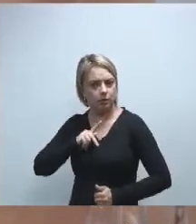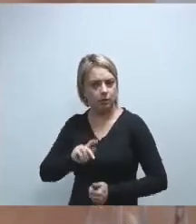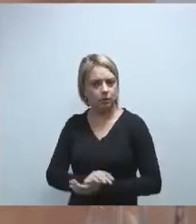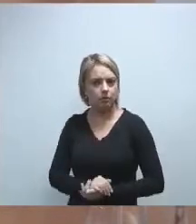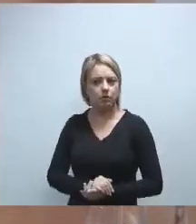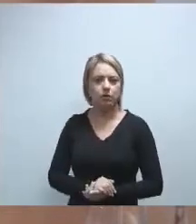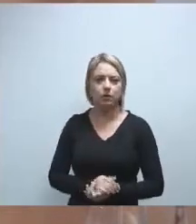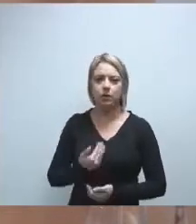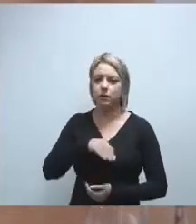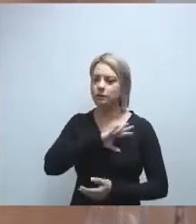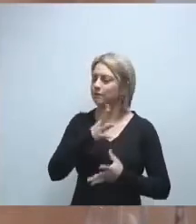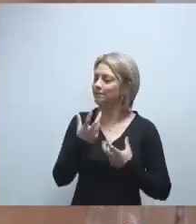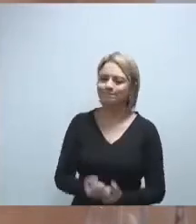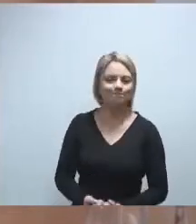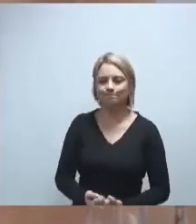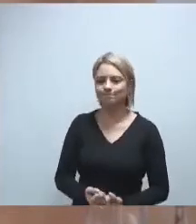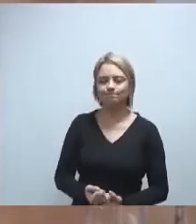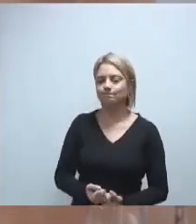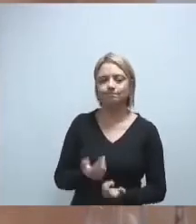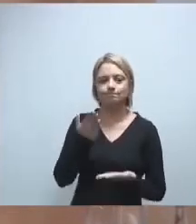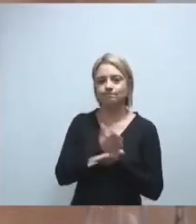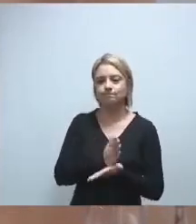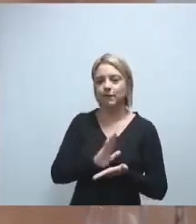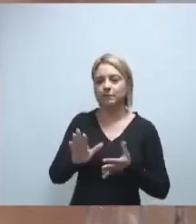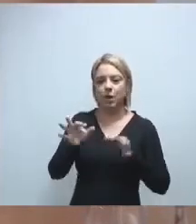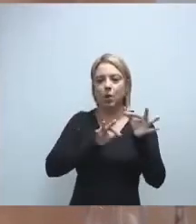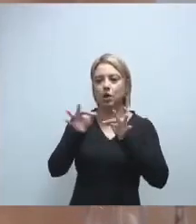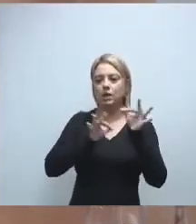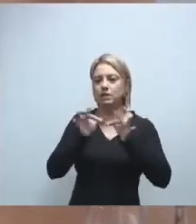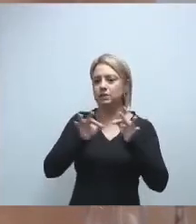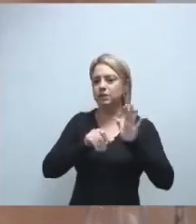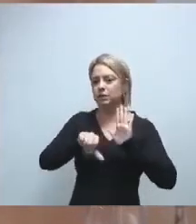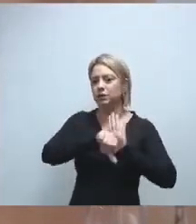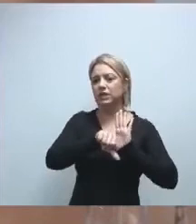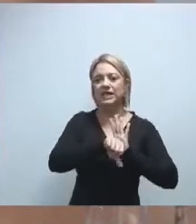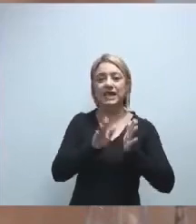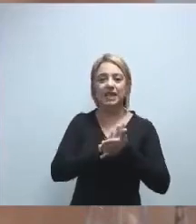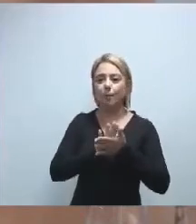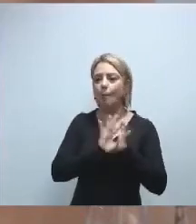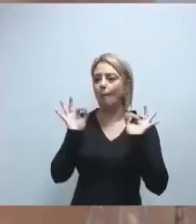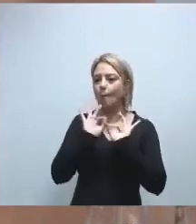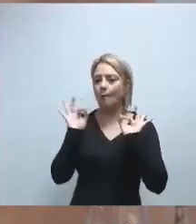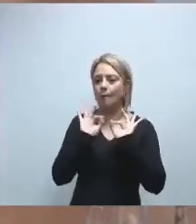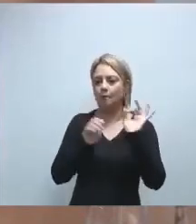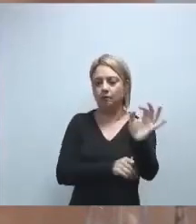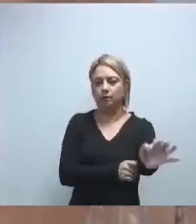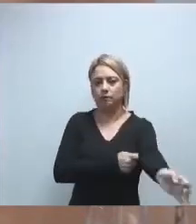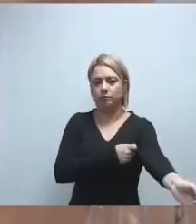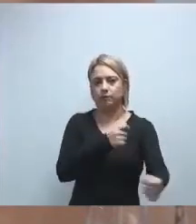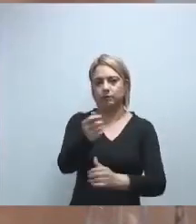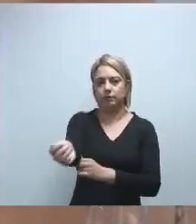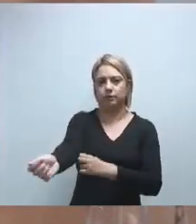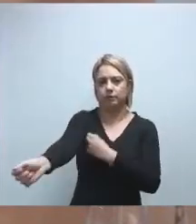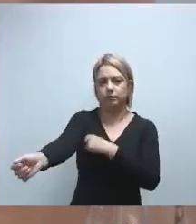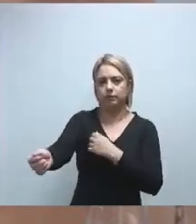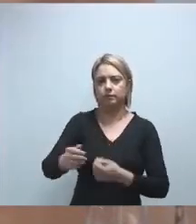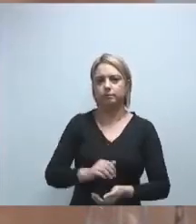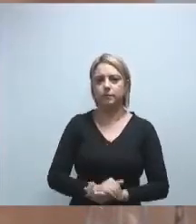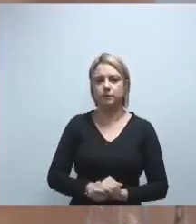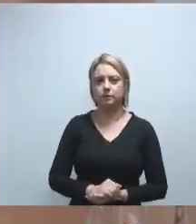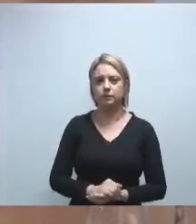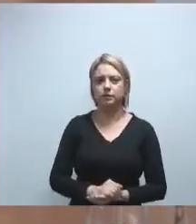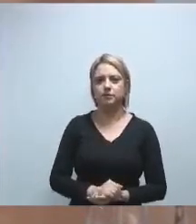nós não vamos acabar com organização criminal nenhuma e